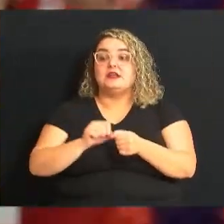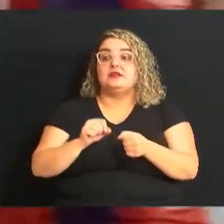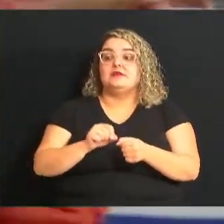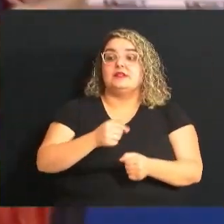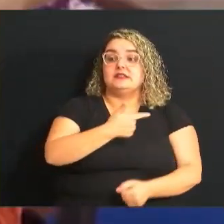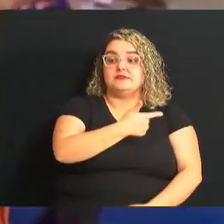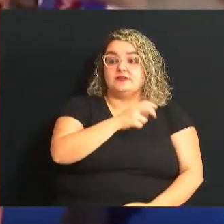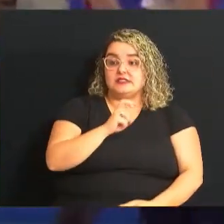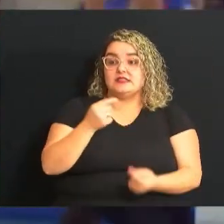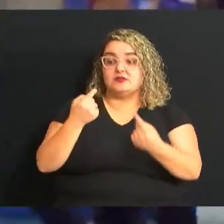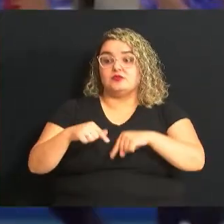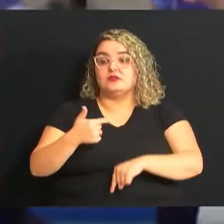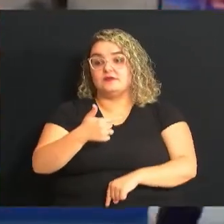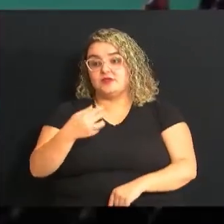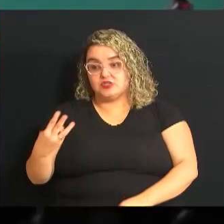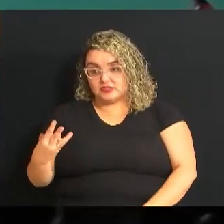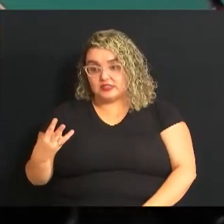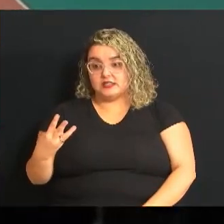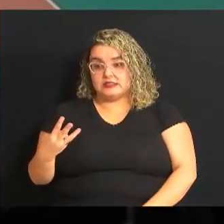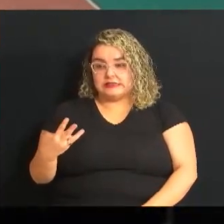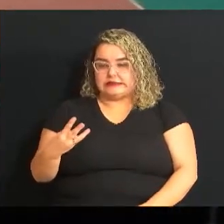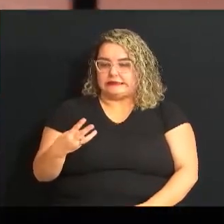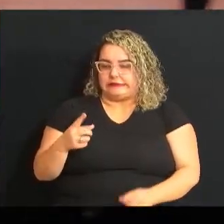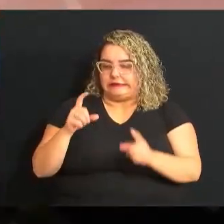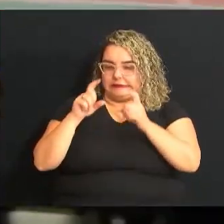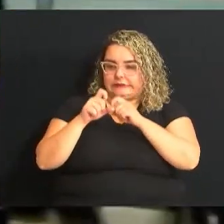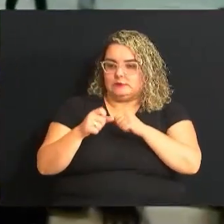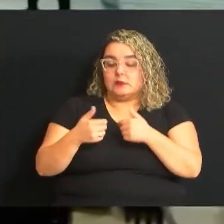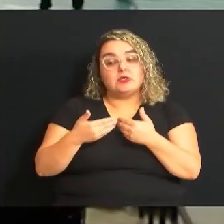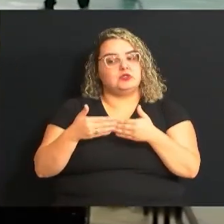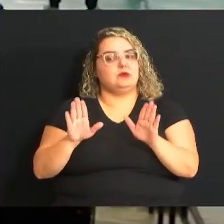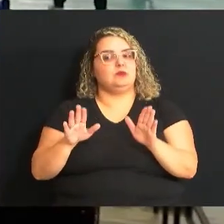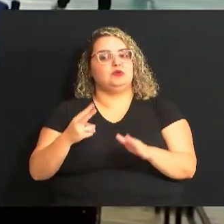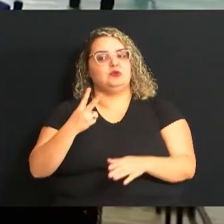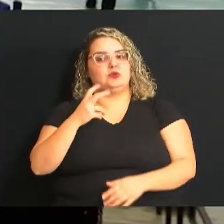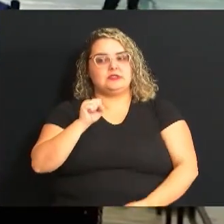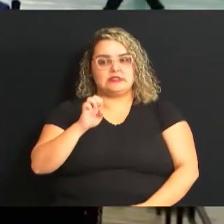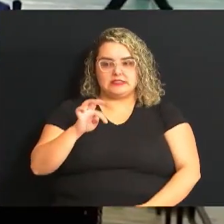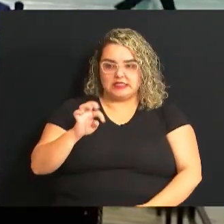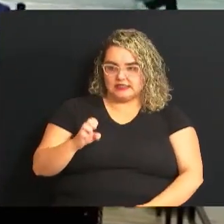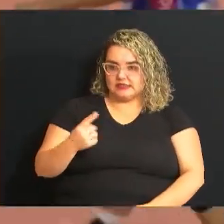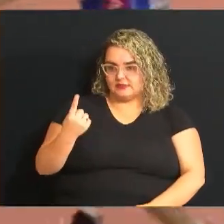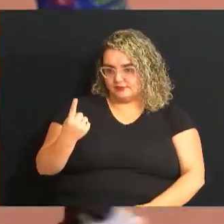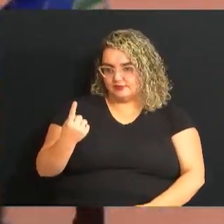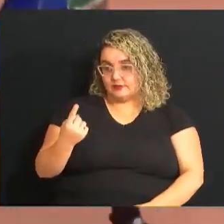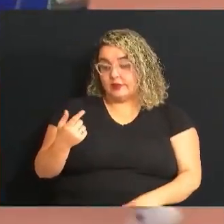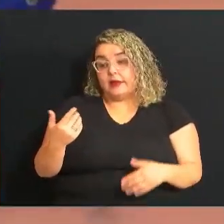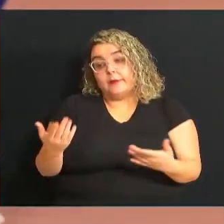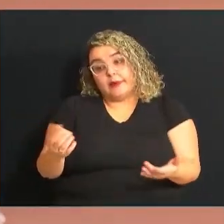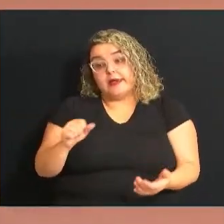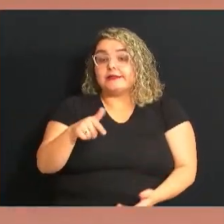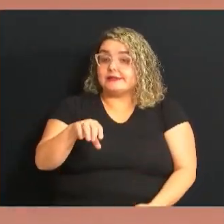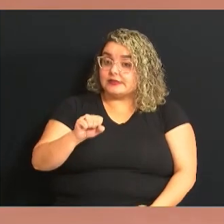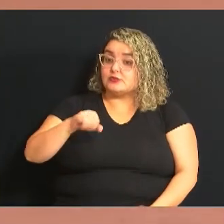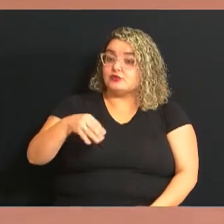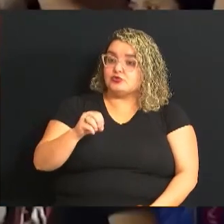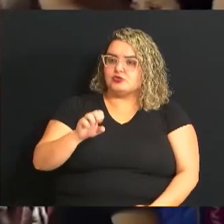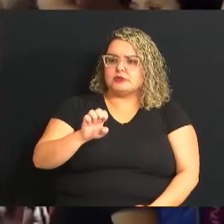então naquela mochila dos entregadores. A gente lembra que essa primeira discussão é o momento em que se fala